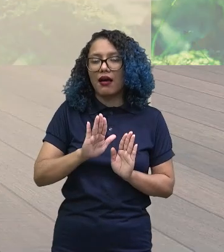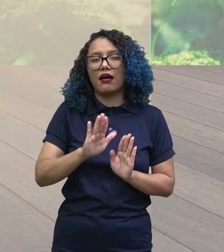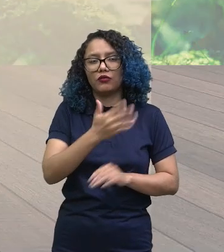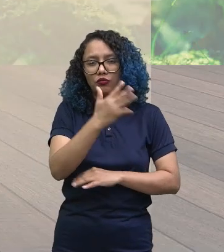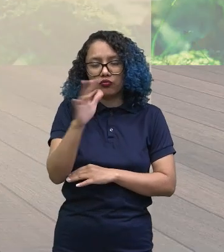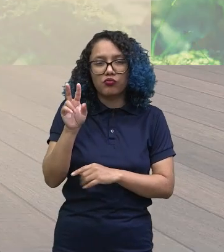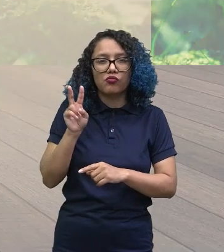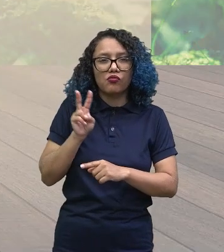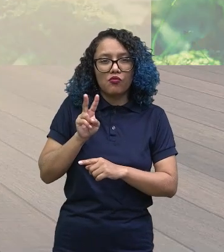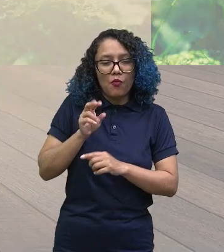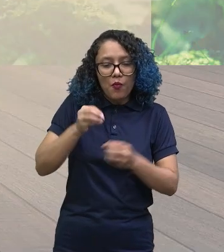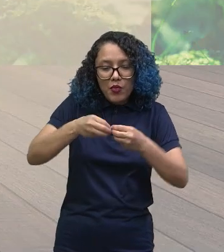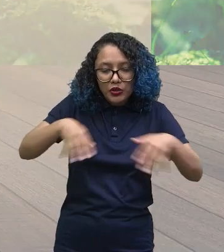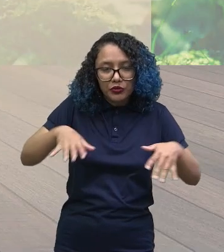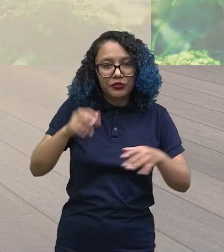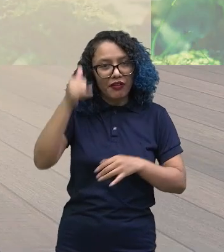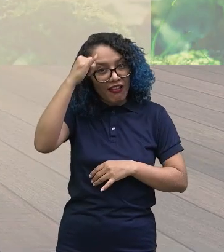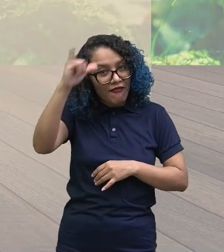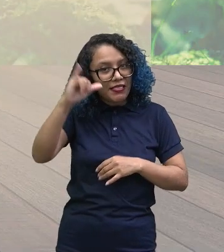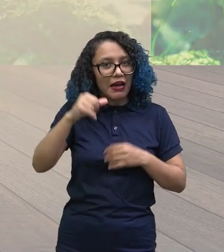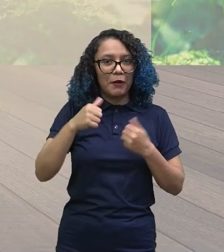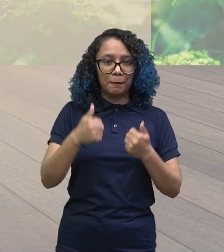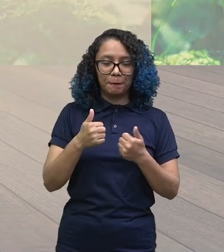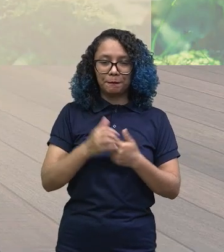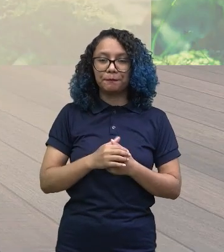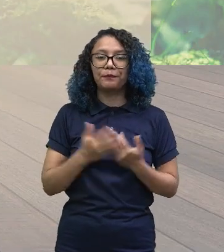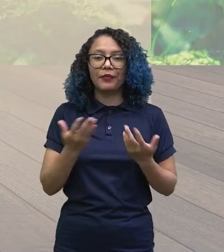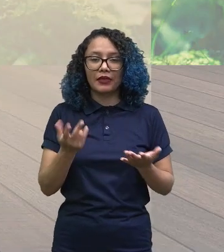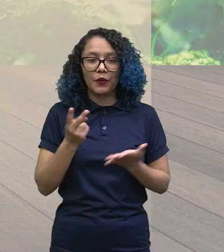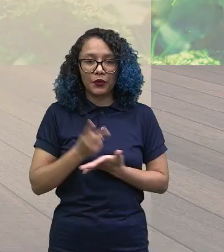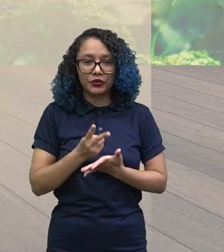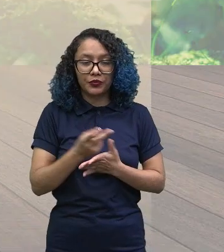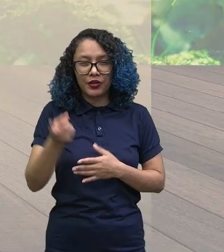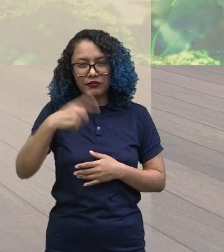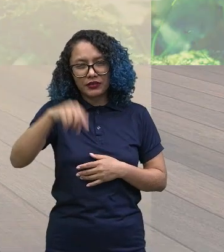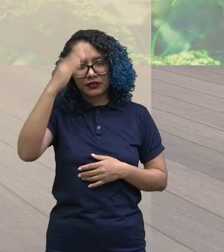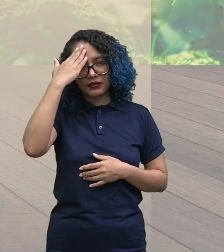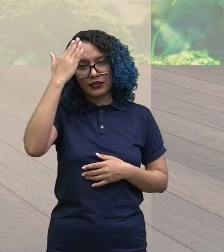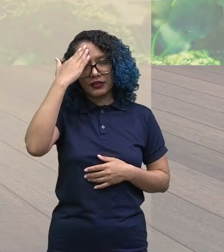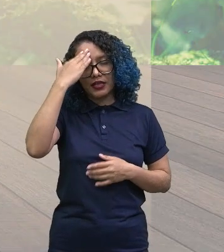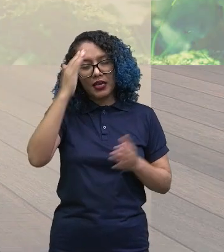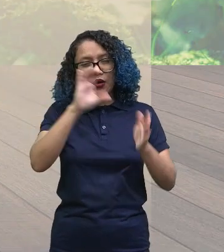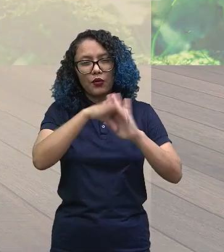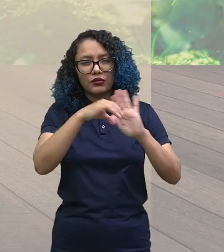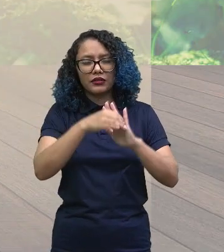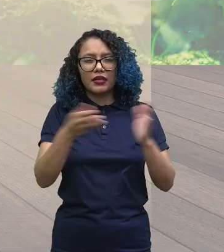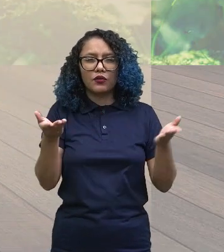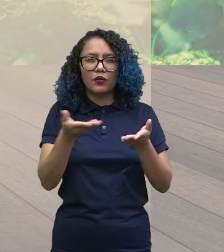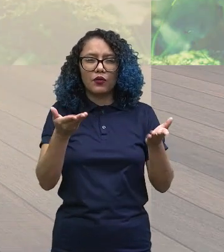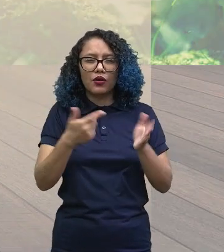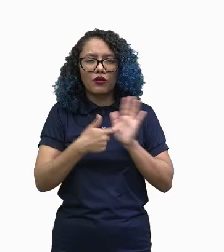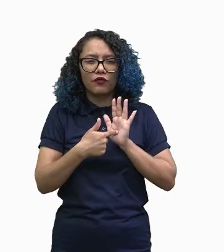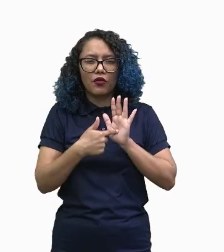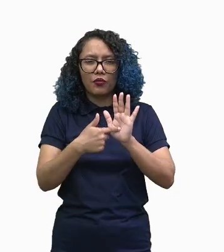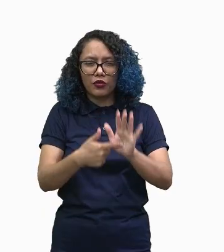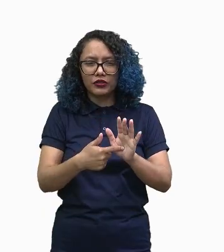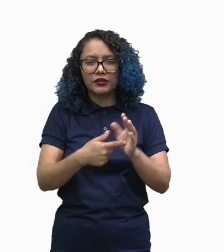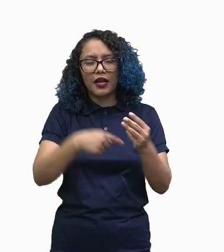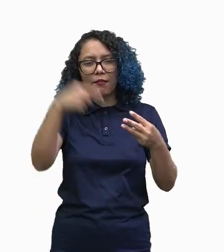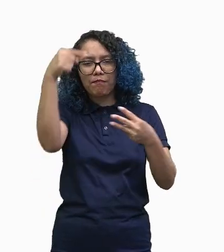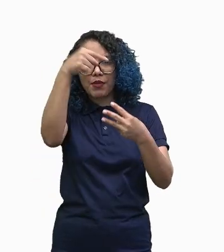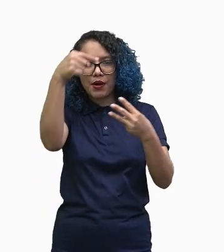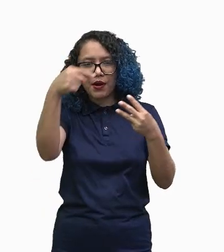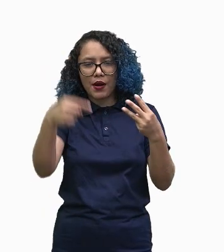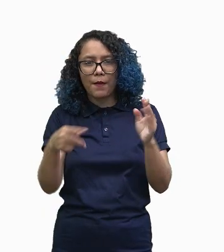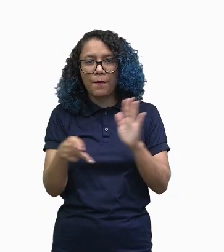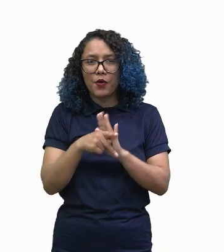ambiente. E aí, para continuar nessa explicação e que vocês possam entender o conceito, nós temos aí o tripé da